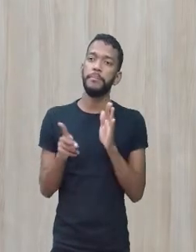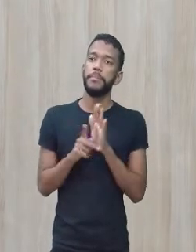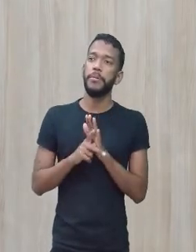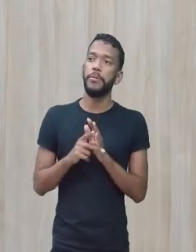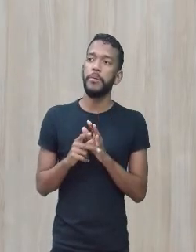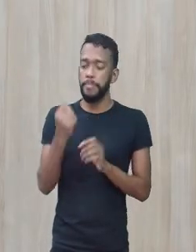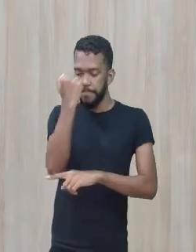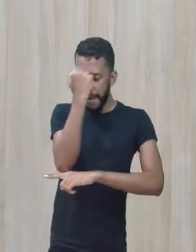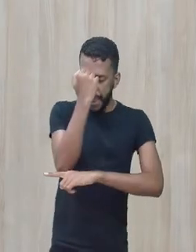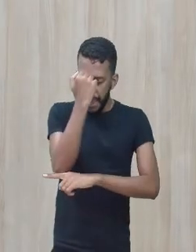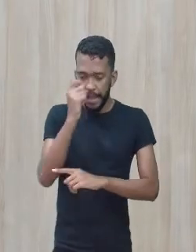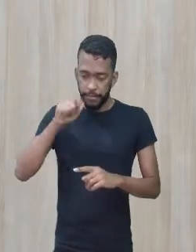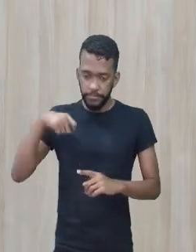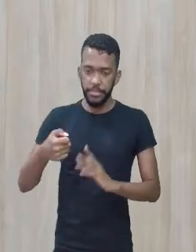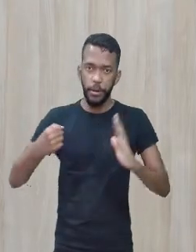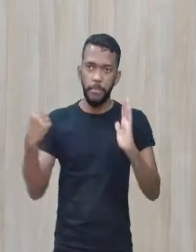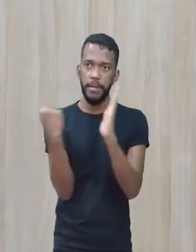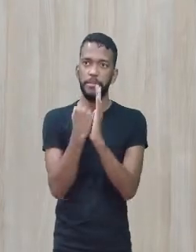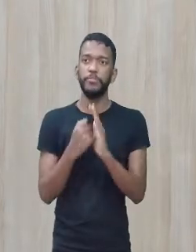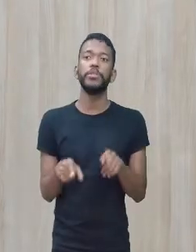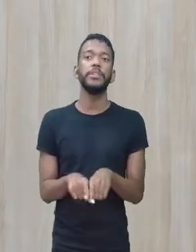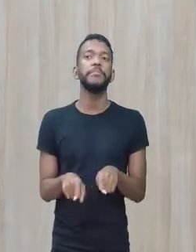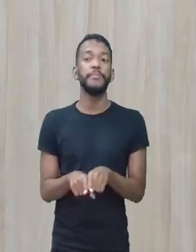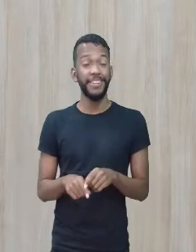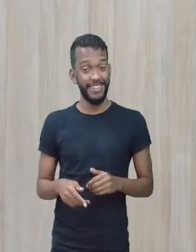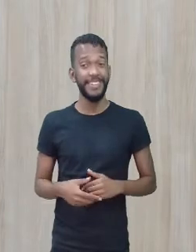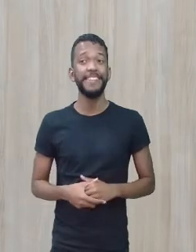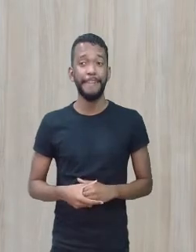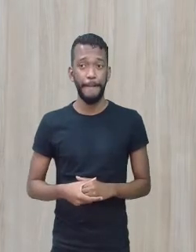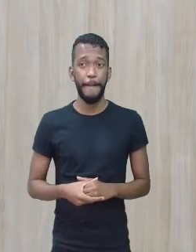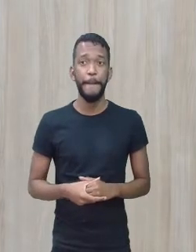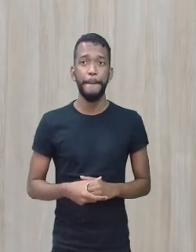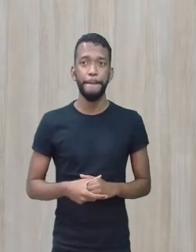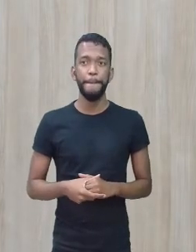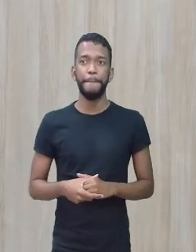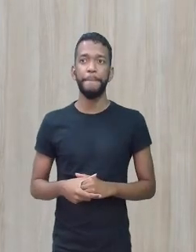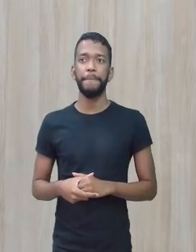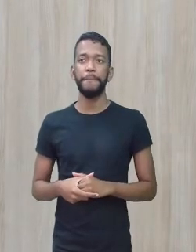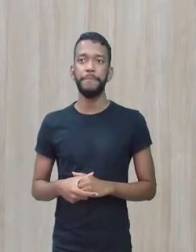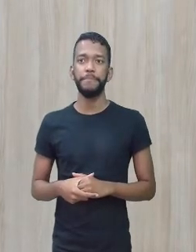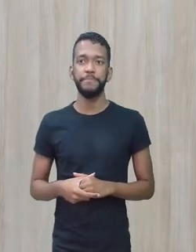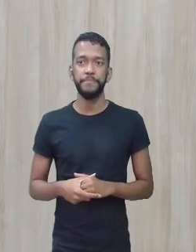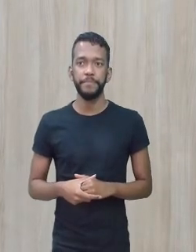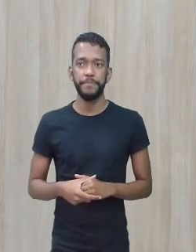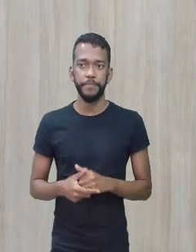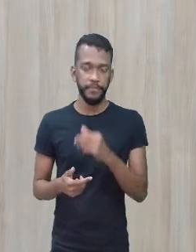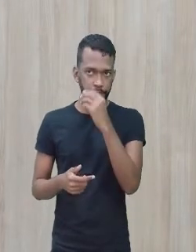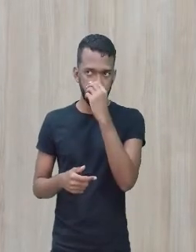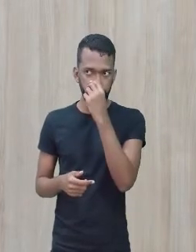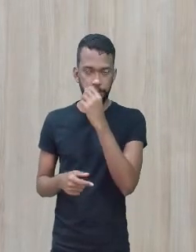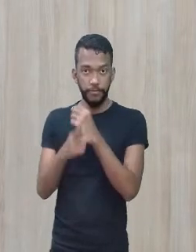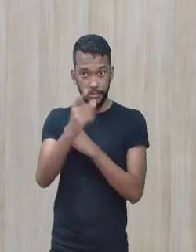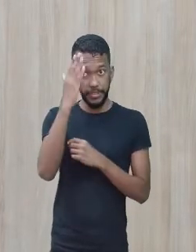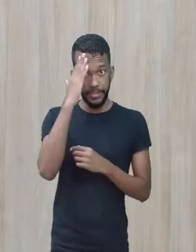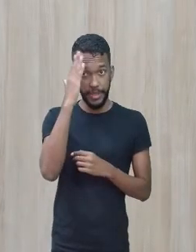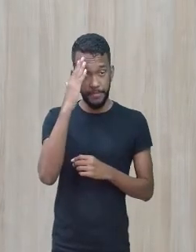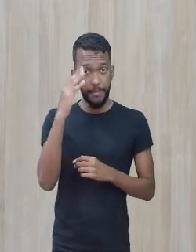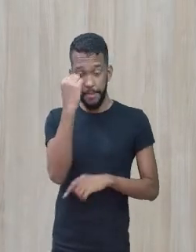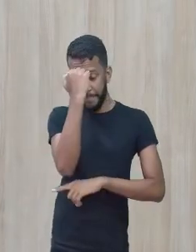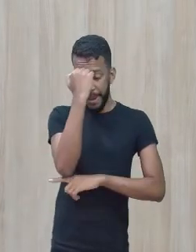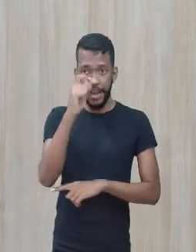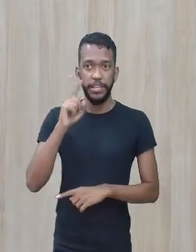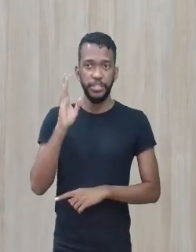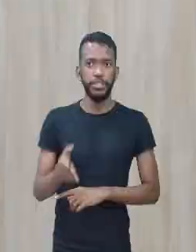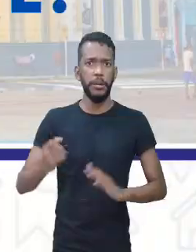também como um patrimônio, né? Tanto que, no caso do Recife, você sabia, né, que o brega, ele